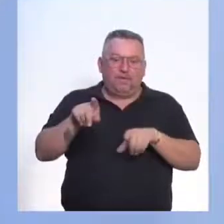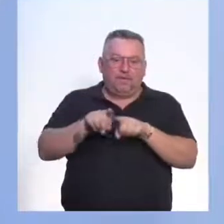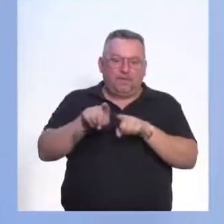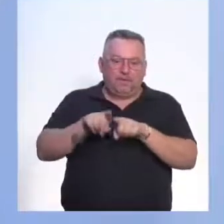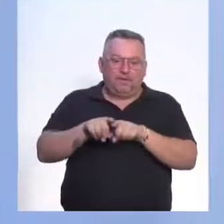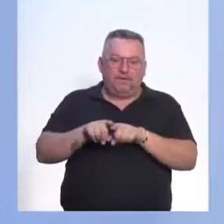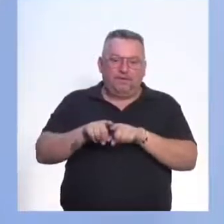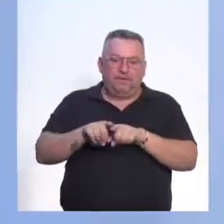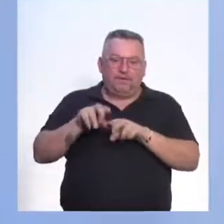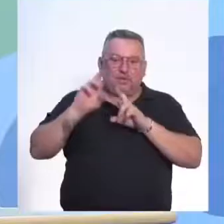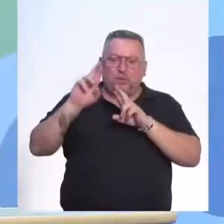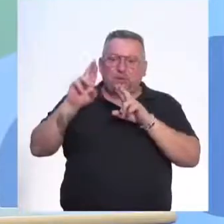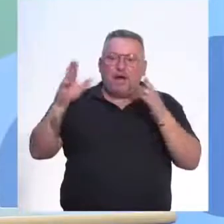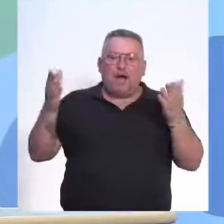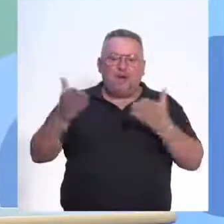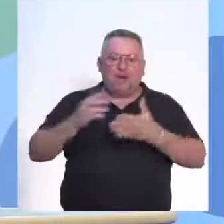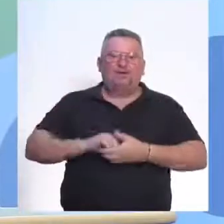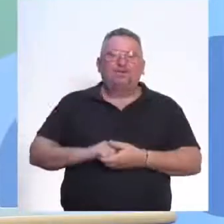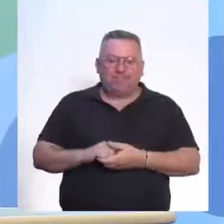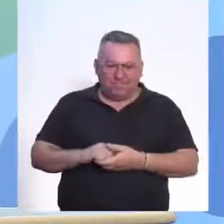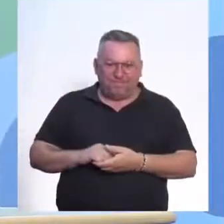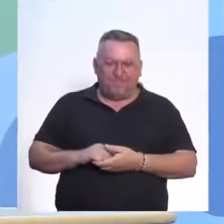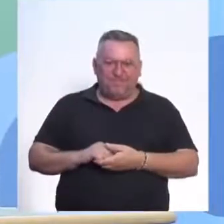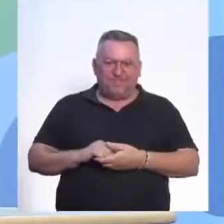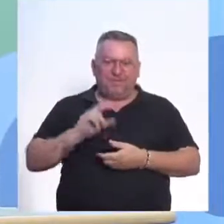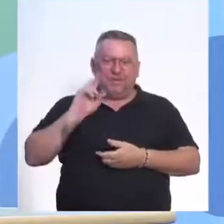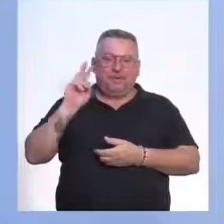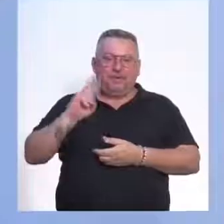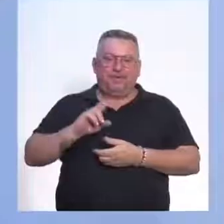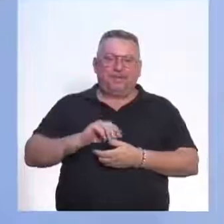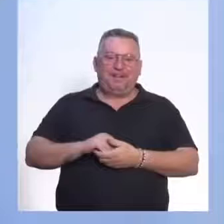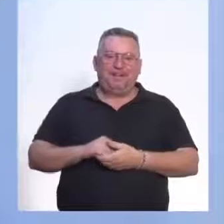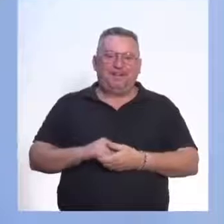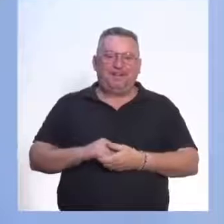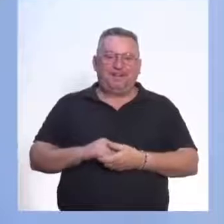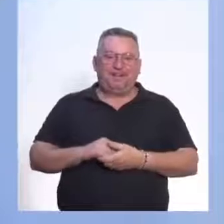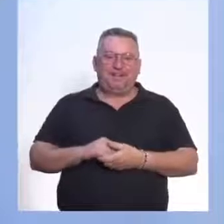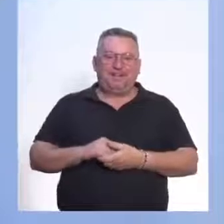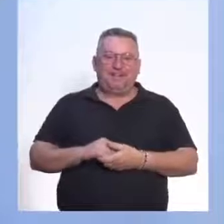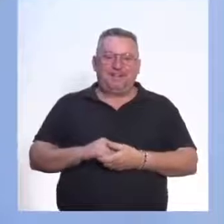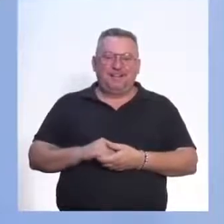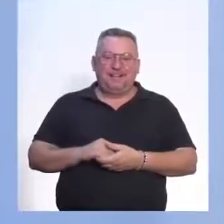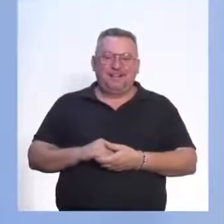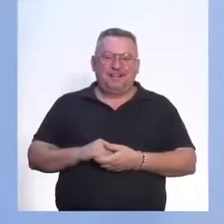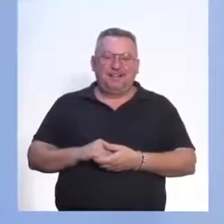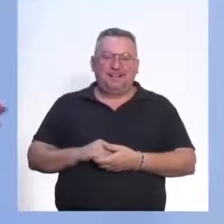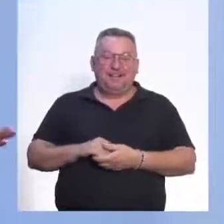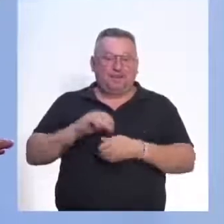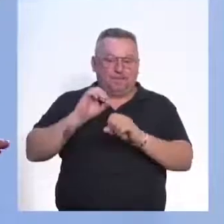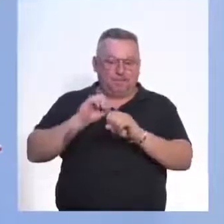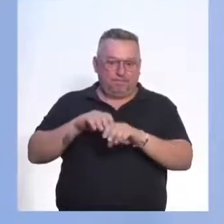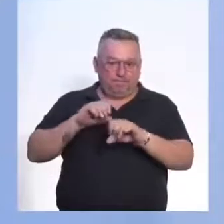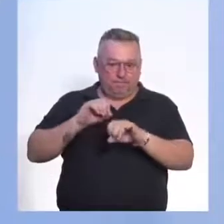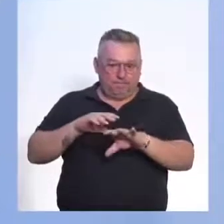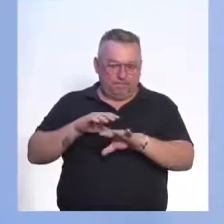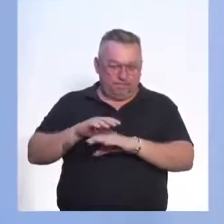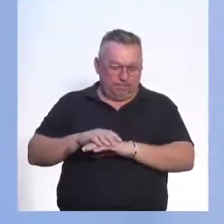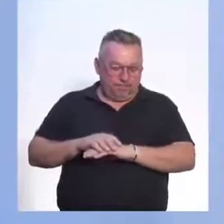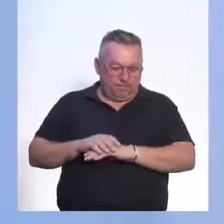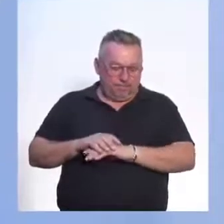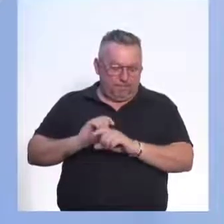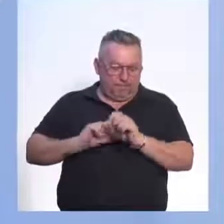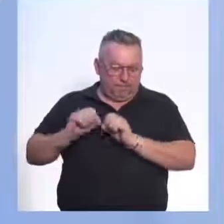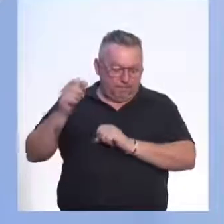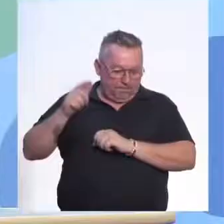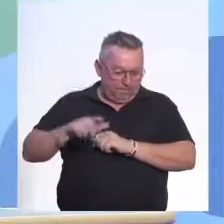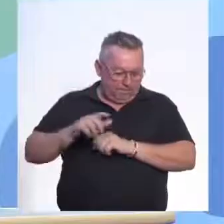acha? Nossa, agora. Vamos ouvir? Então, olha só. Vamos lá. Vamos, então, às instruções. O professor quer falar aqui as instruções mais